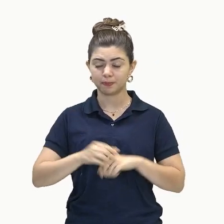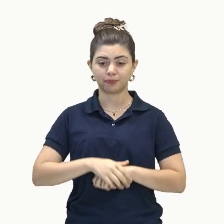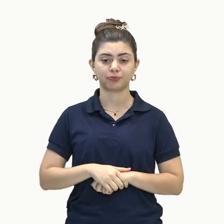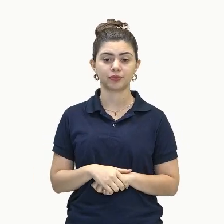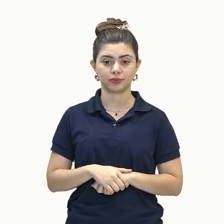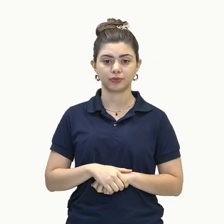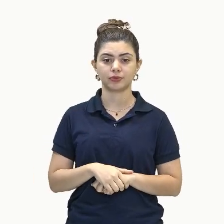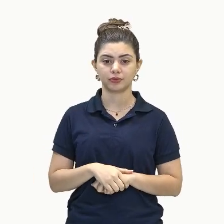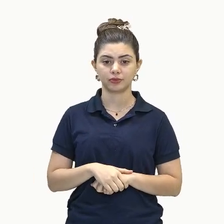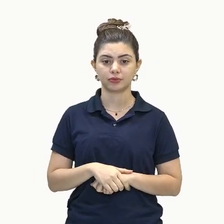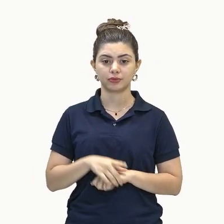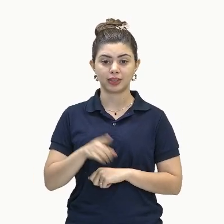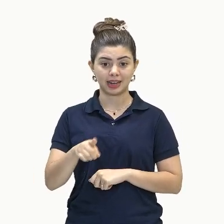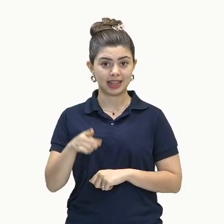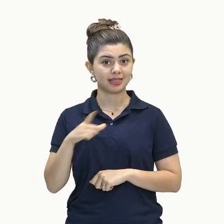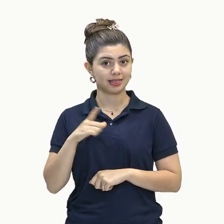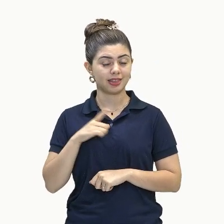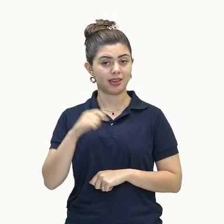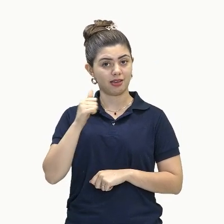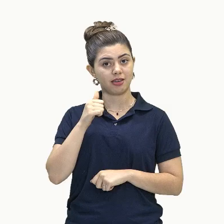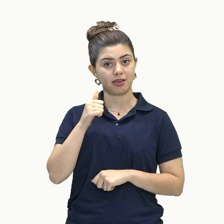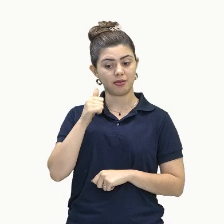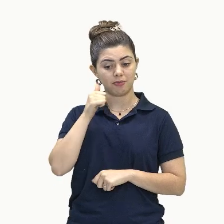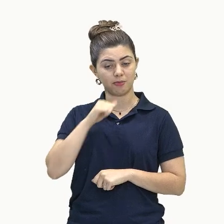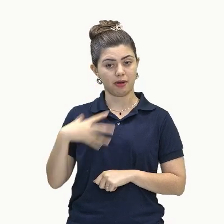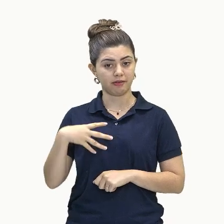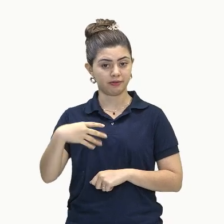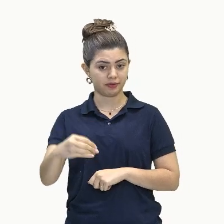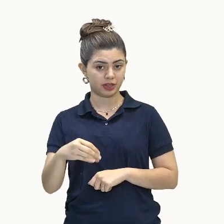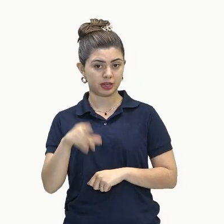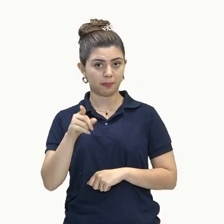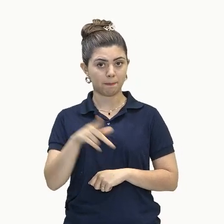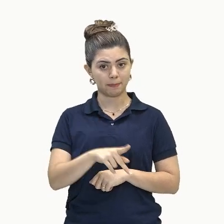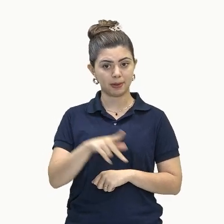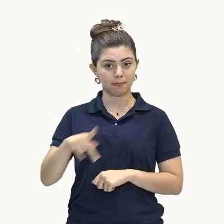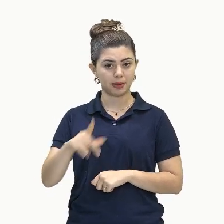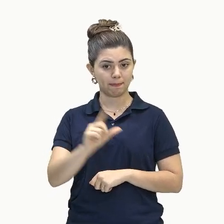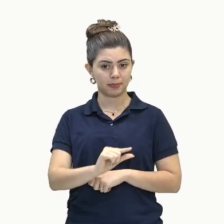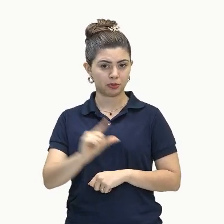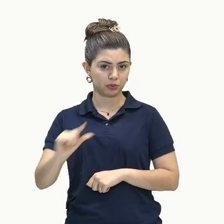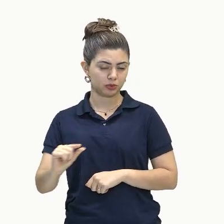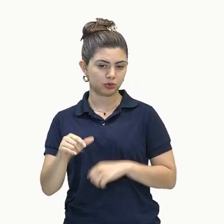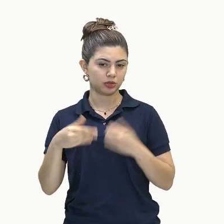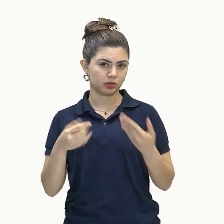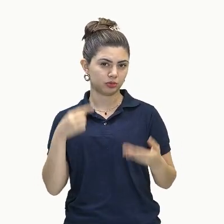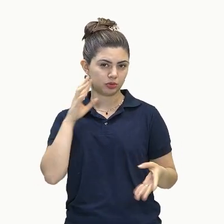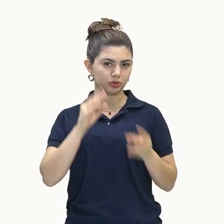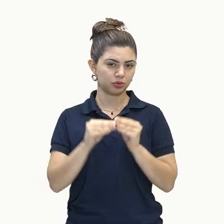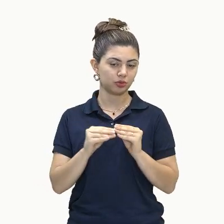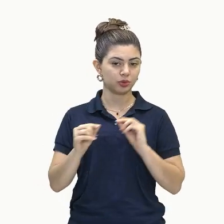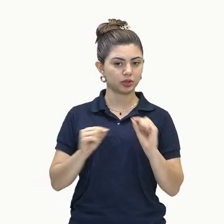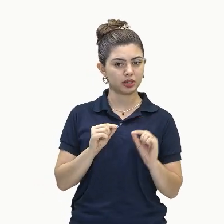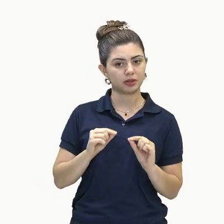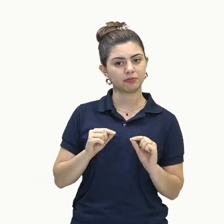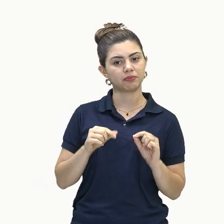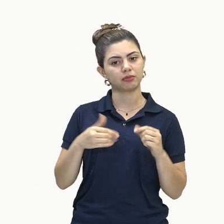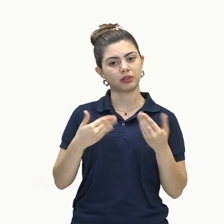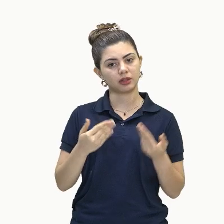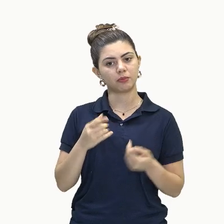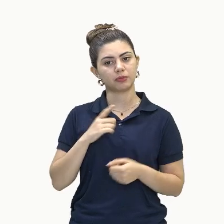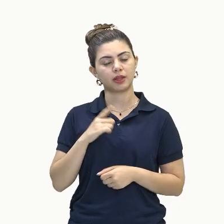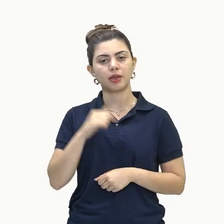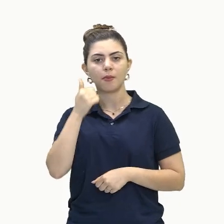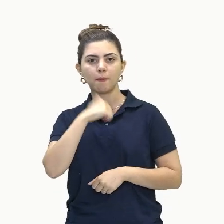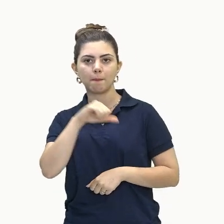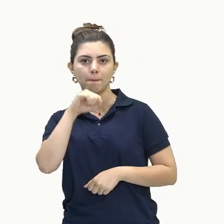que ela tem uma filha que é homozigota recessiva. Portanto, ela só pode ter recebido um gene recessivo do pai